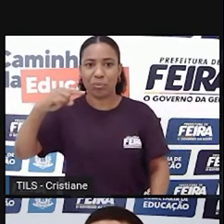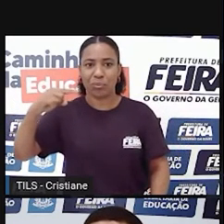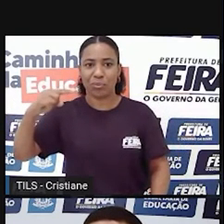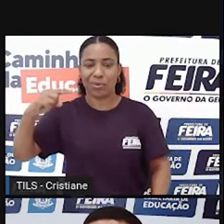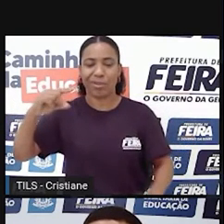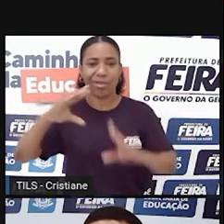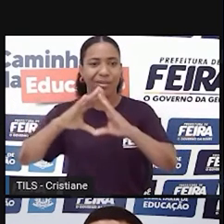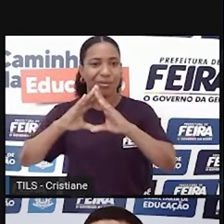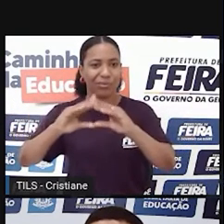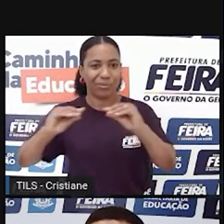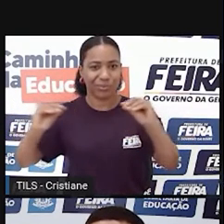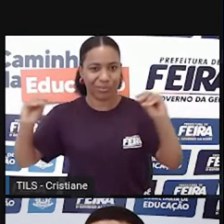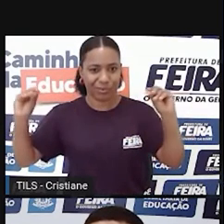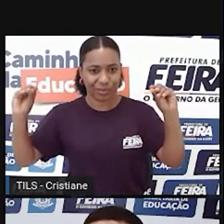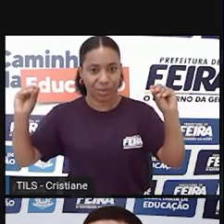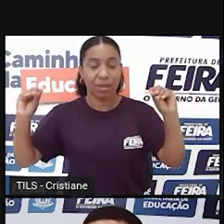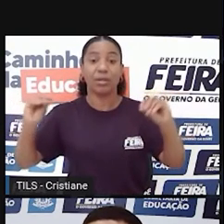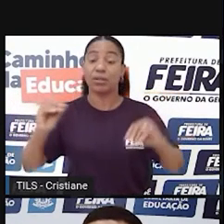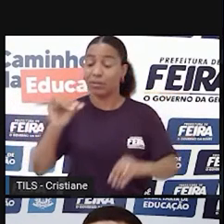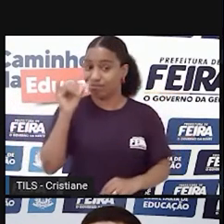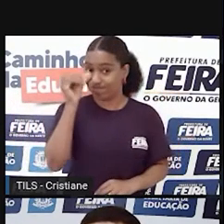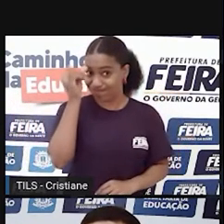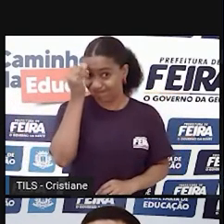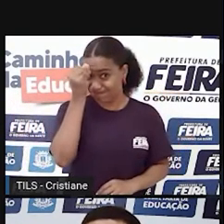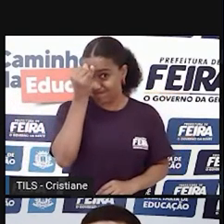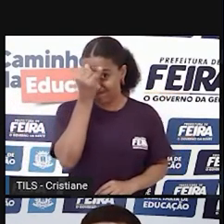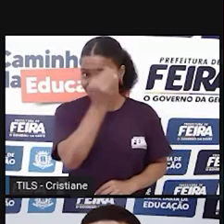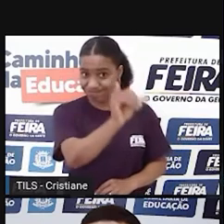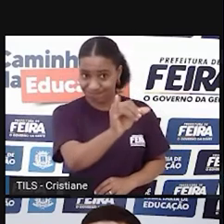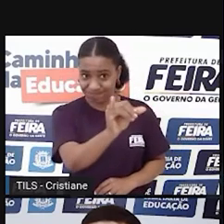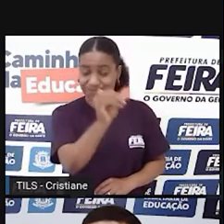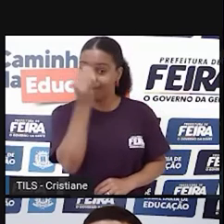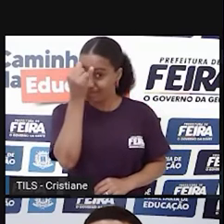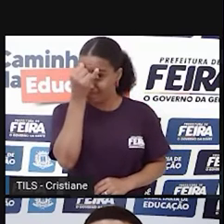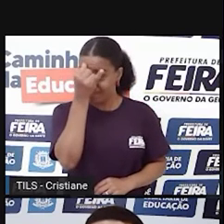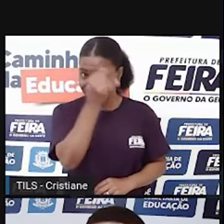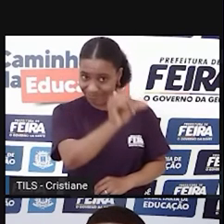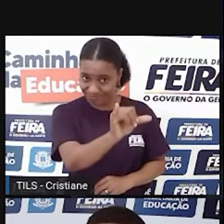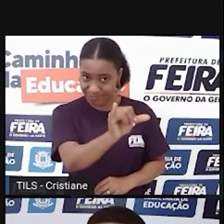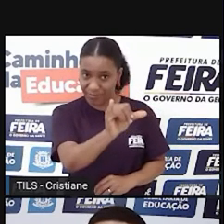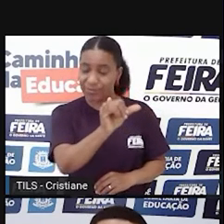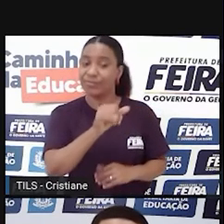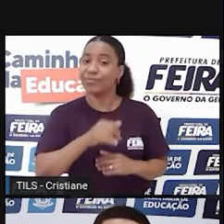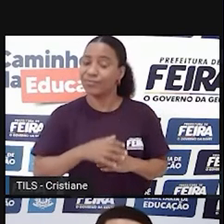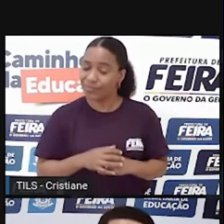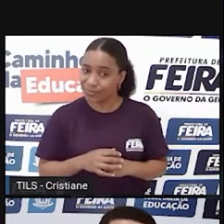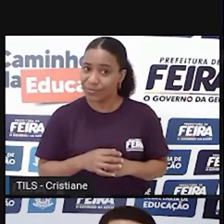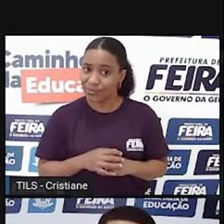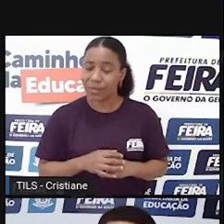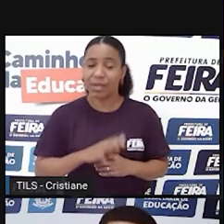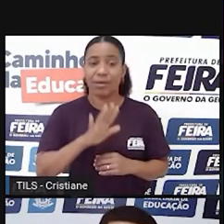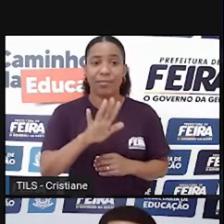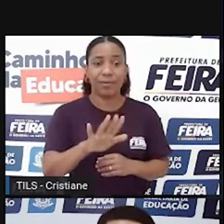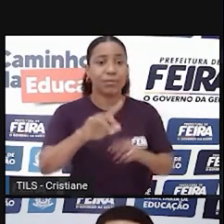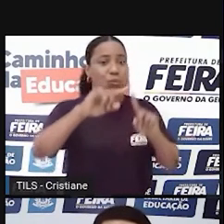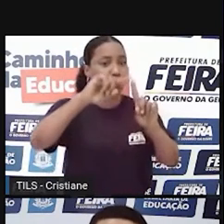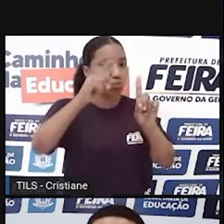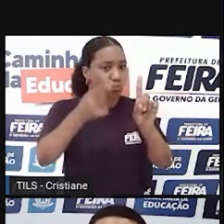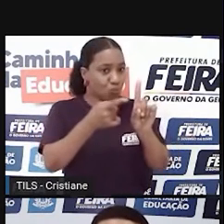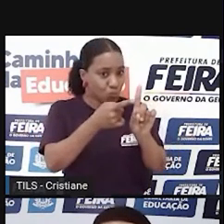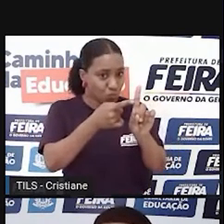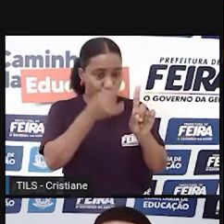esses métodos, eles simplesmente impedem a gestação. Mas, nós deveríamos,